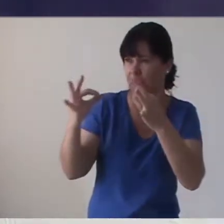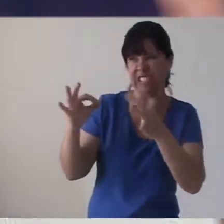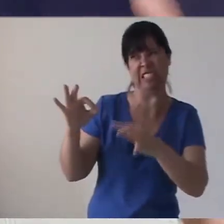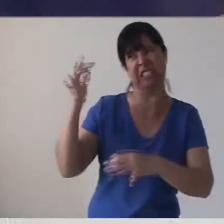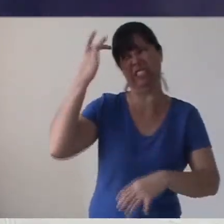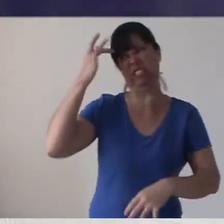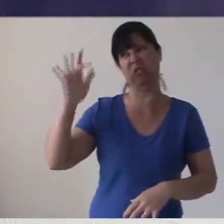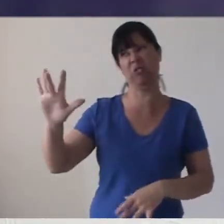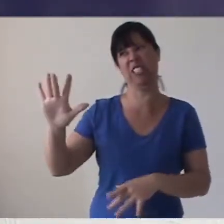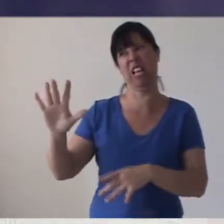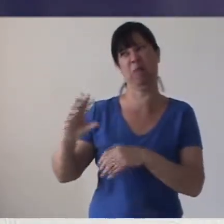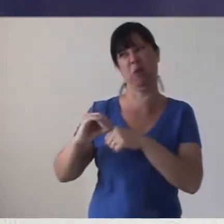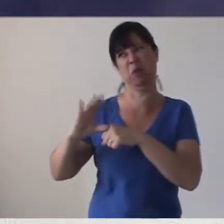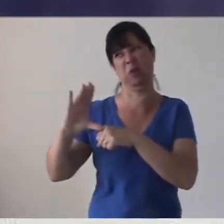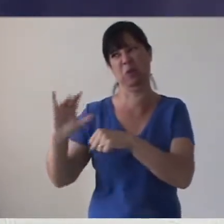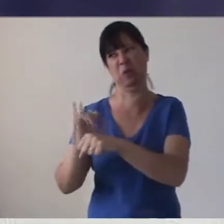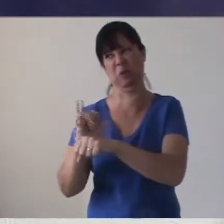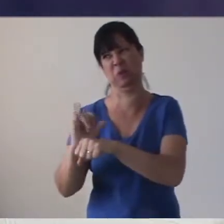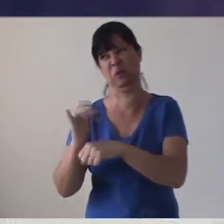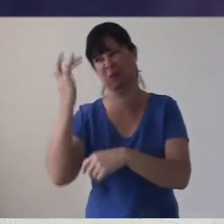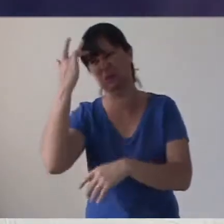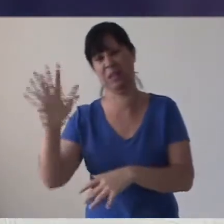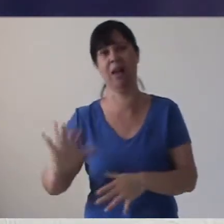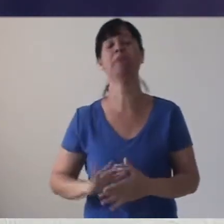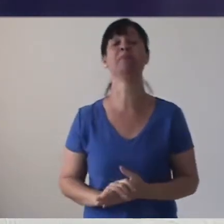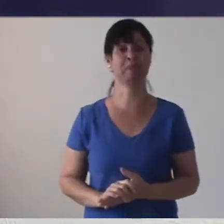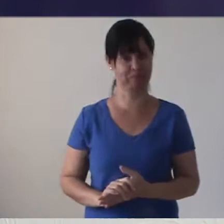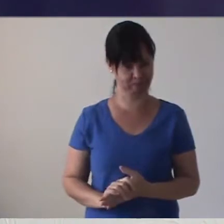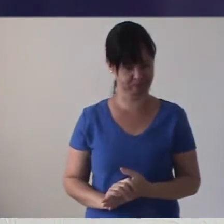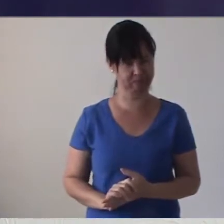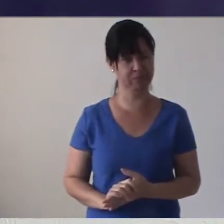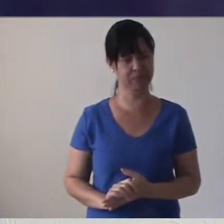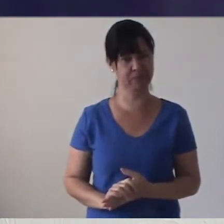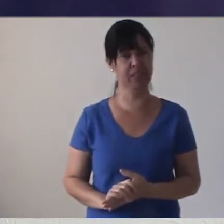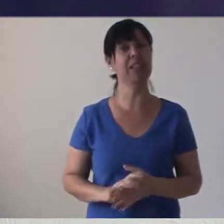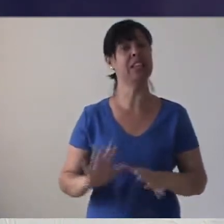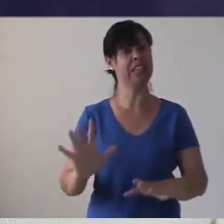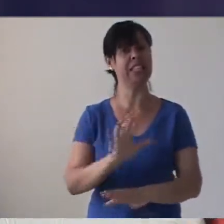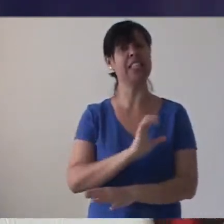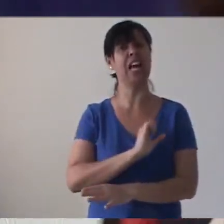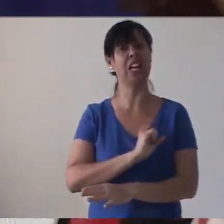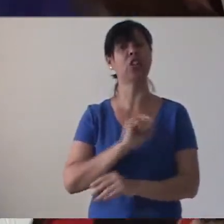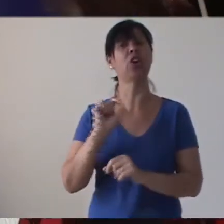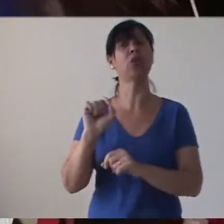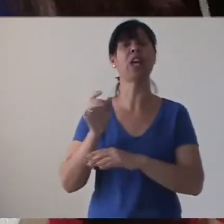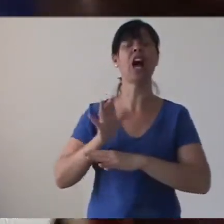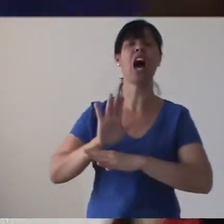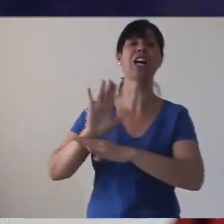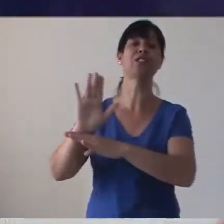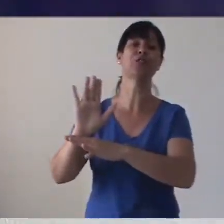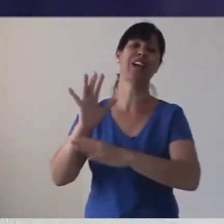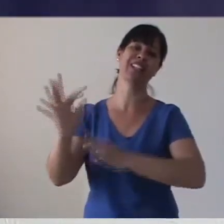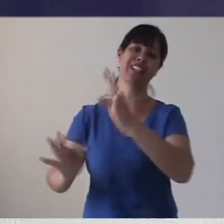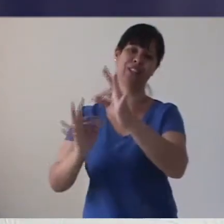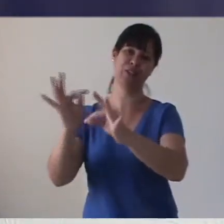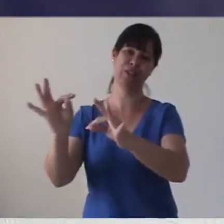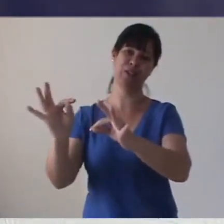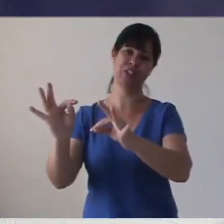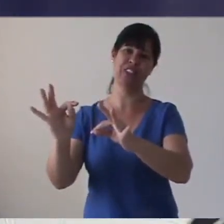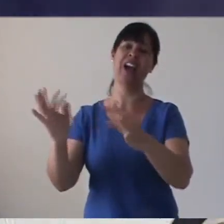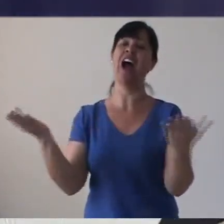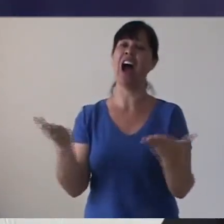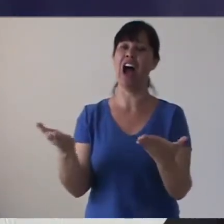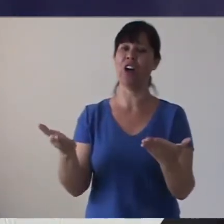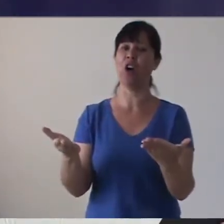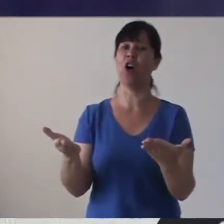coisa. Eles observam esse tipo de coisa, mas eles adoram. Assim, ajudar,